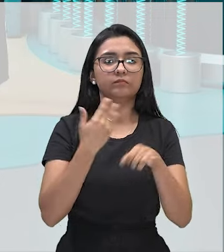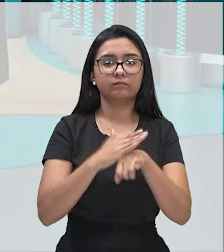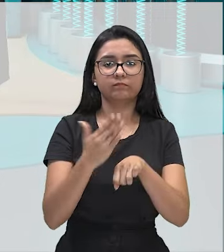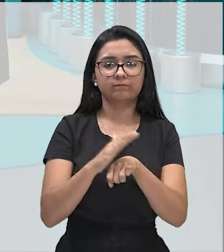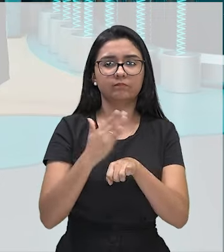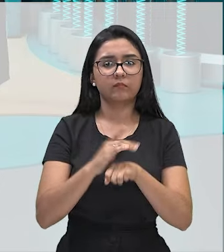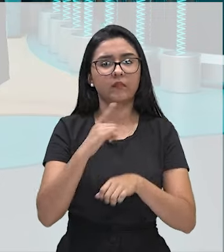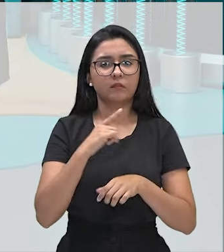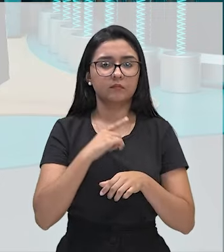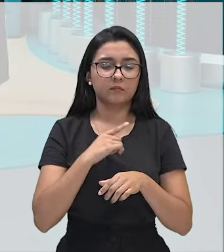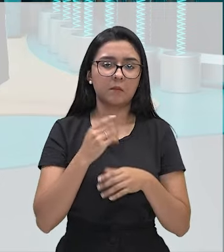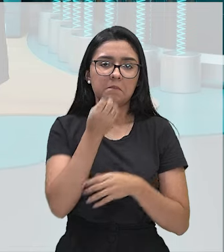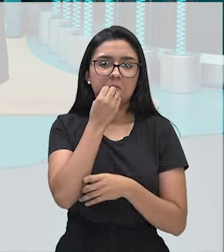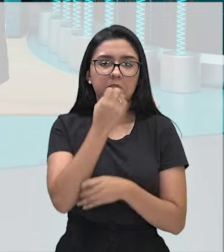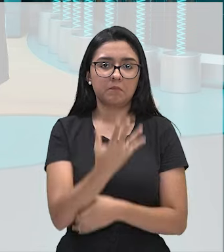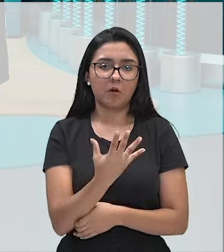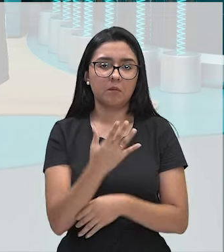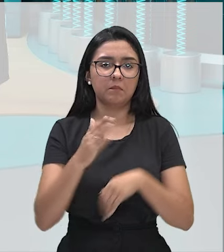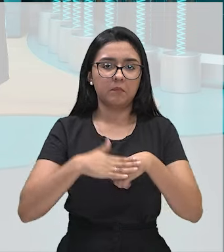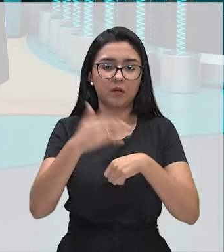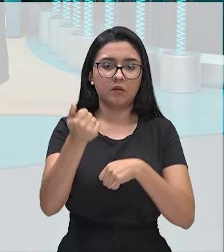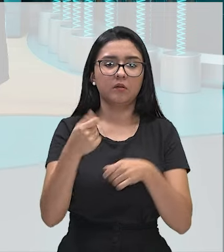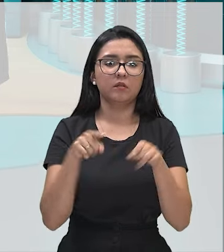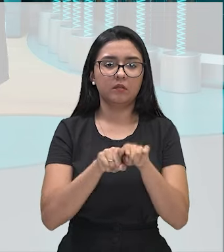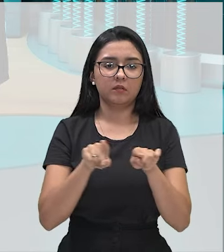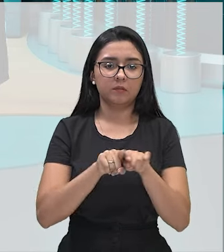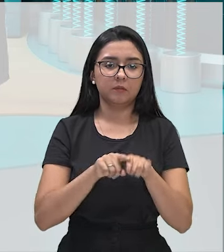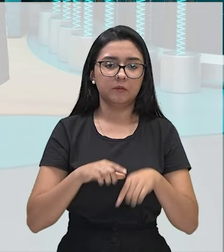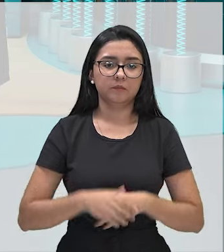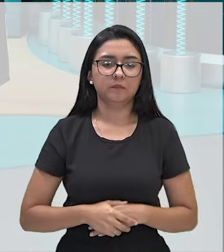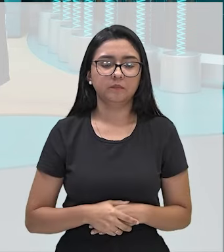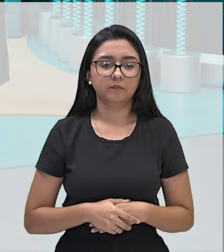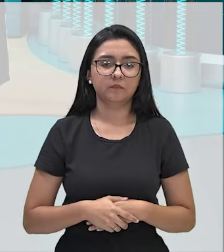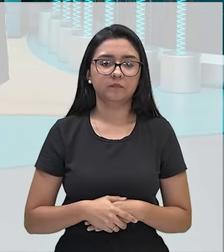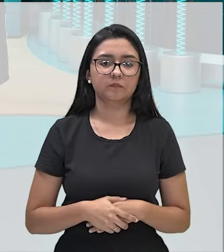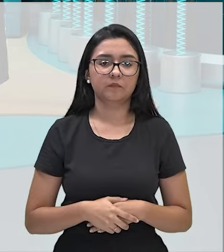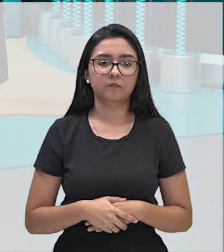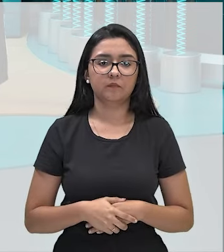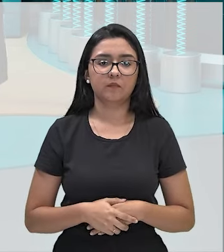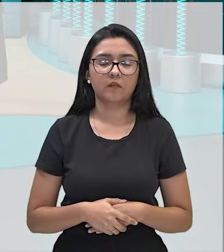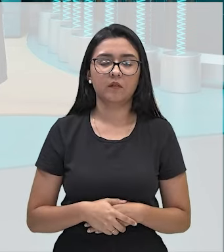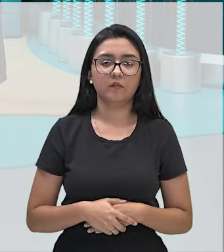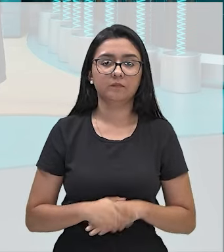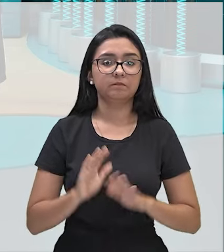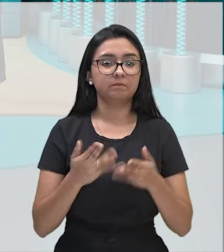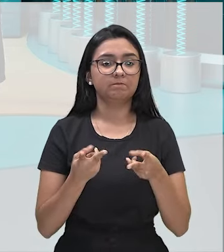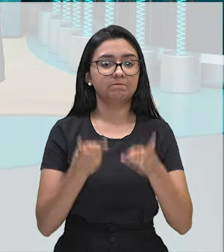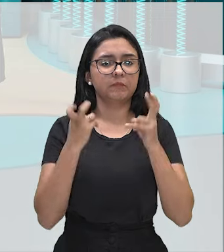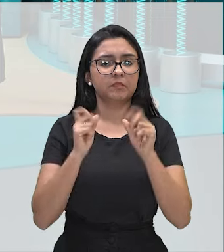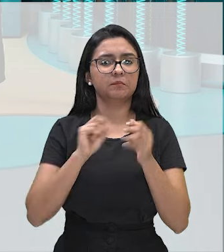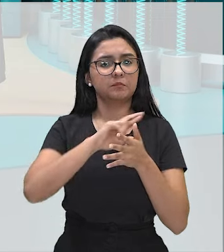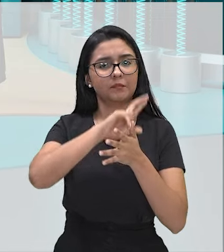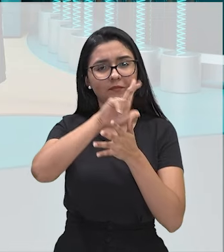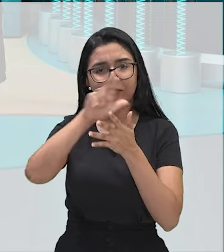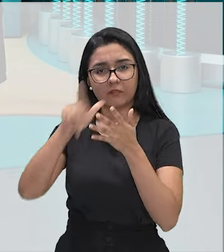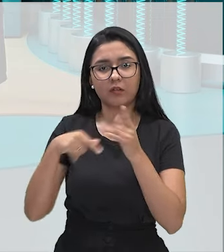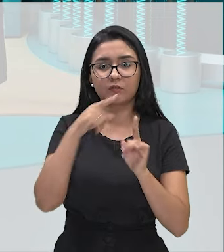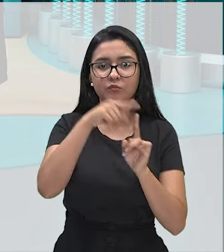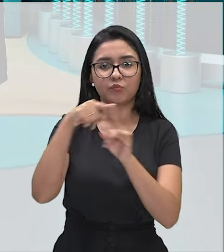conforto e diminuir também os impactos durante os exercícios Então olha só que interessante